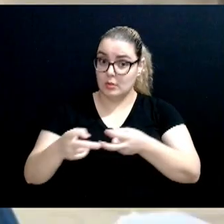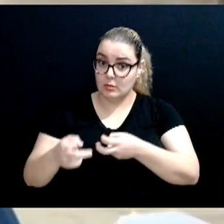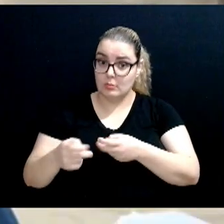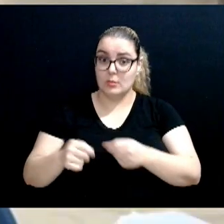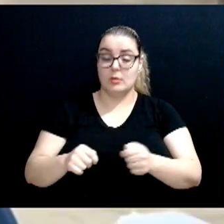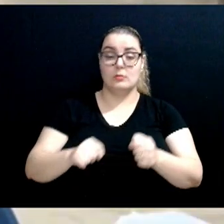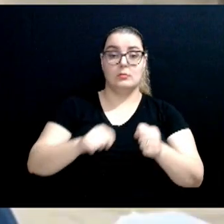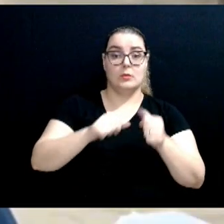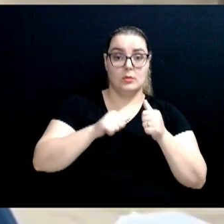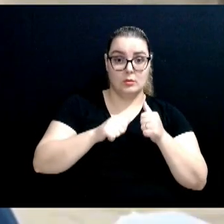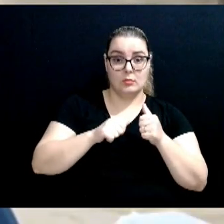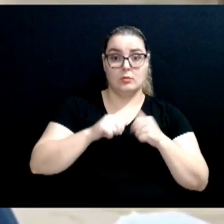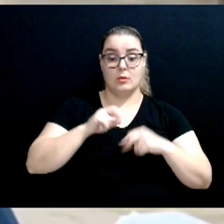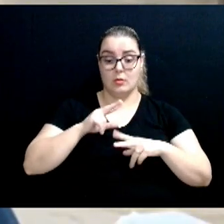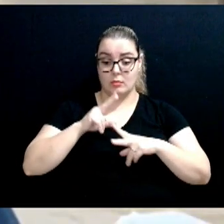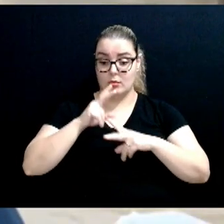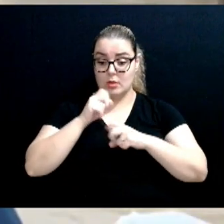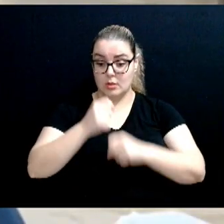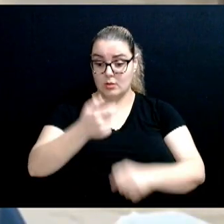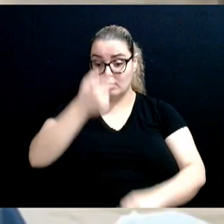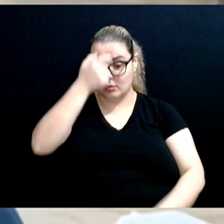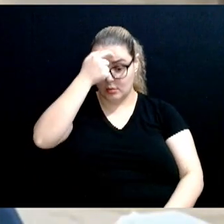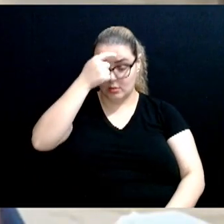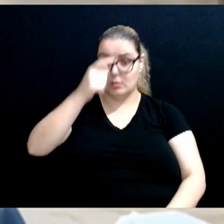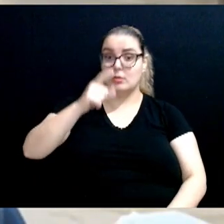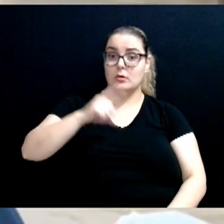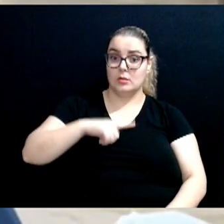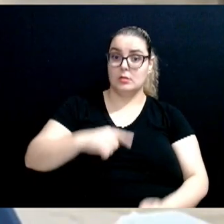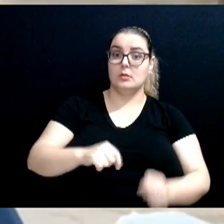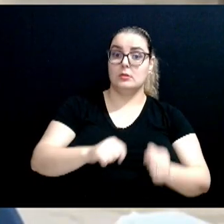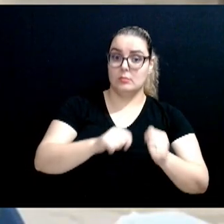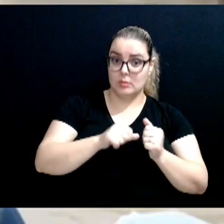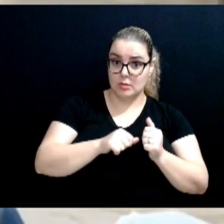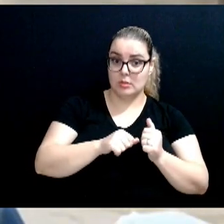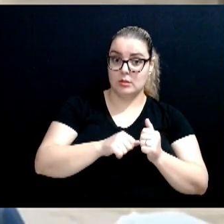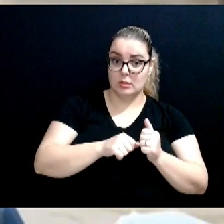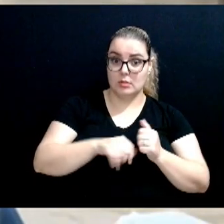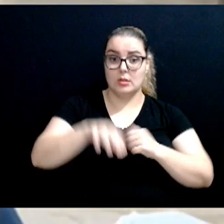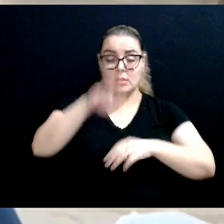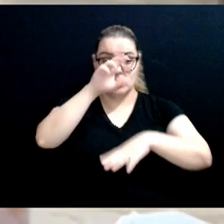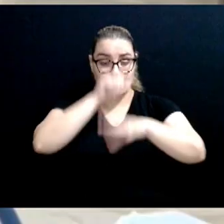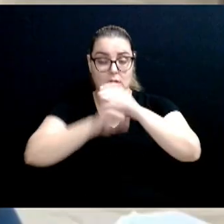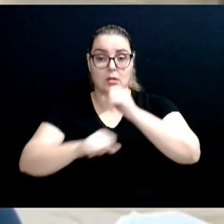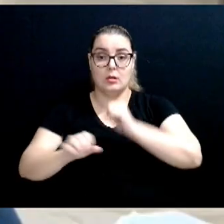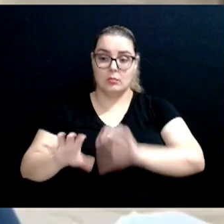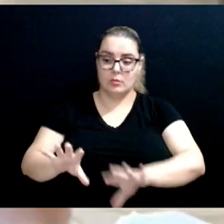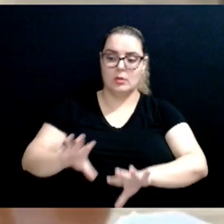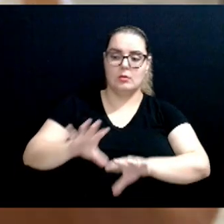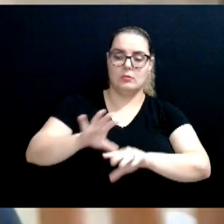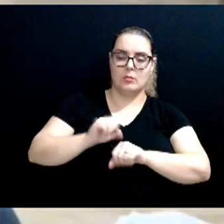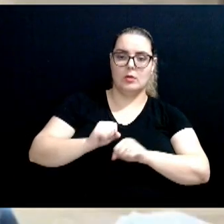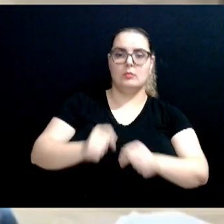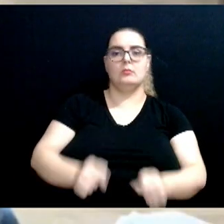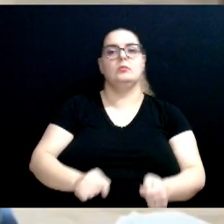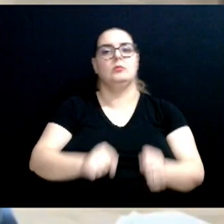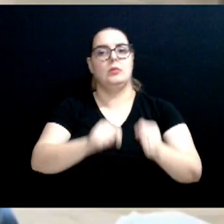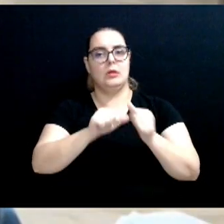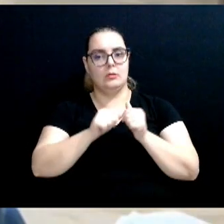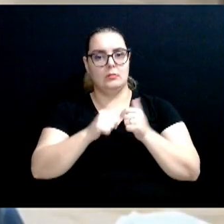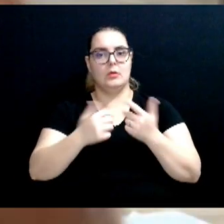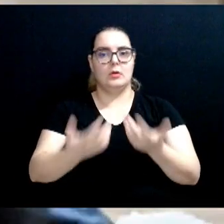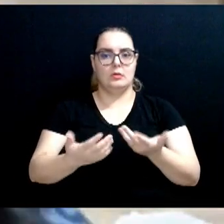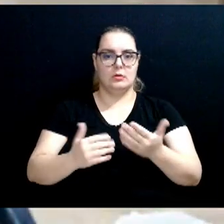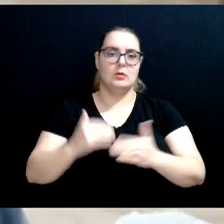tomando consciência desses ganhos e aí aprendendo a se apropriar dos ganhos e então